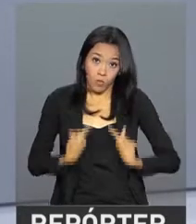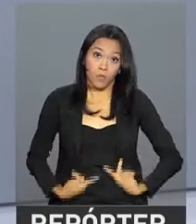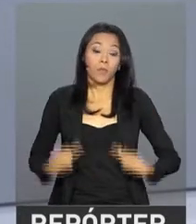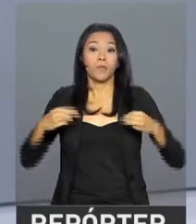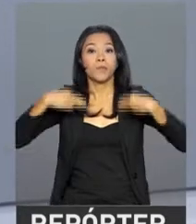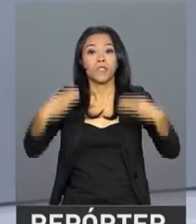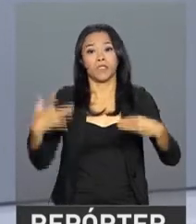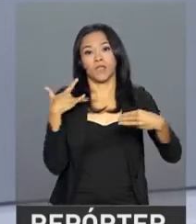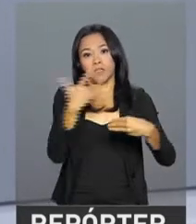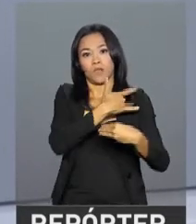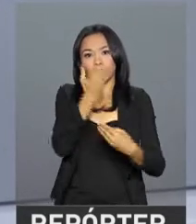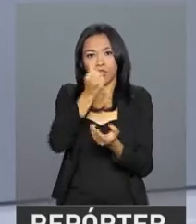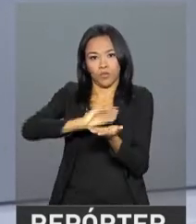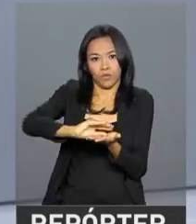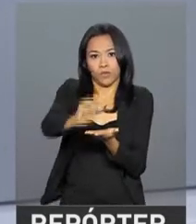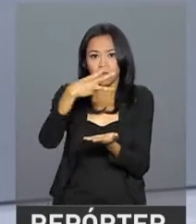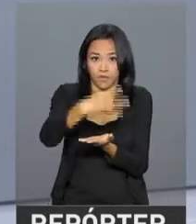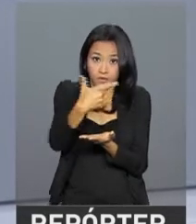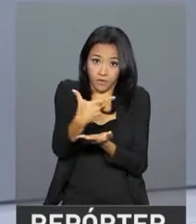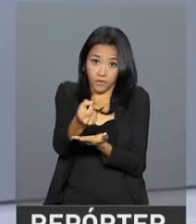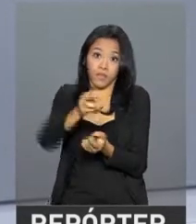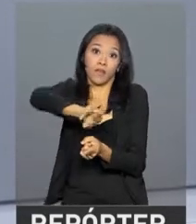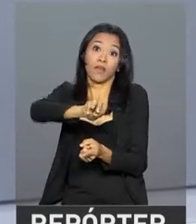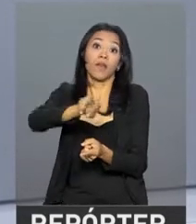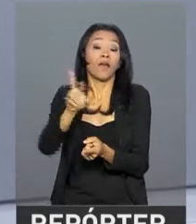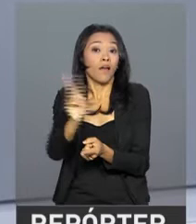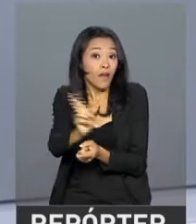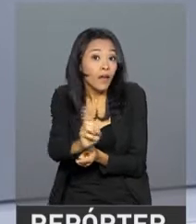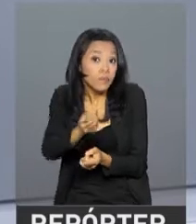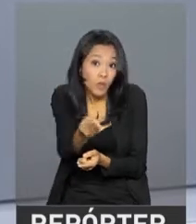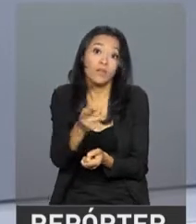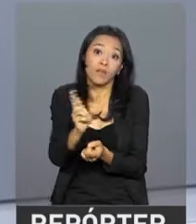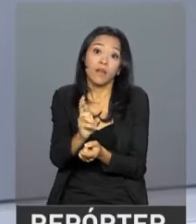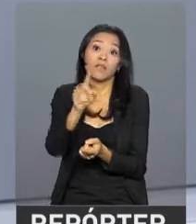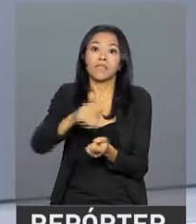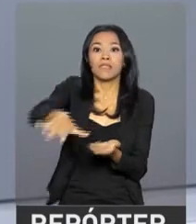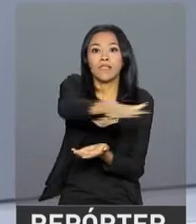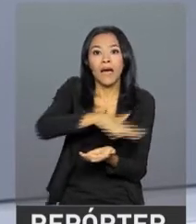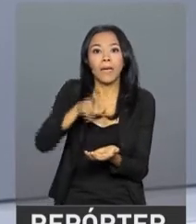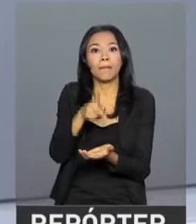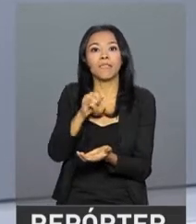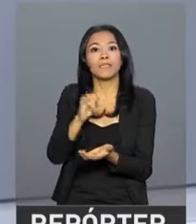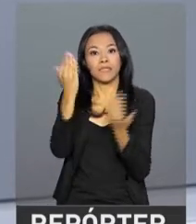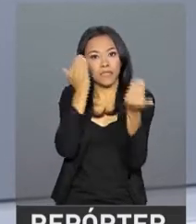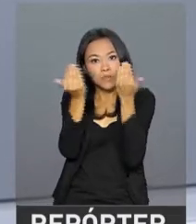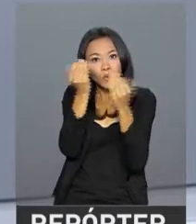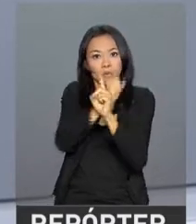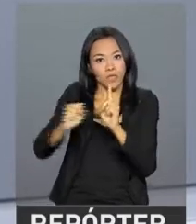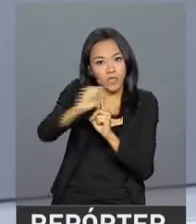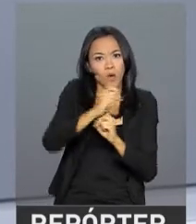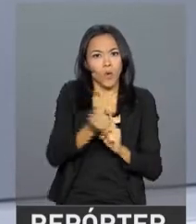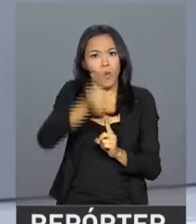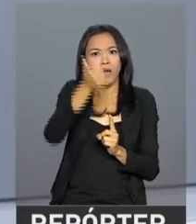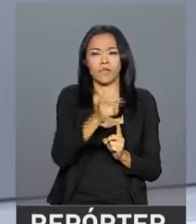anunciou investimentos de 320 milhões de reais na rede de atenção psicossocial. Além disso, quase 500 leitos de